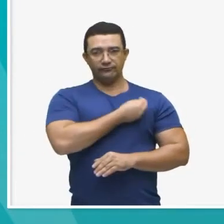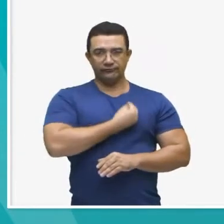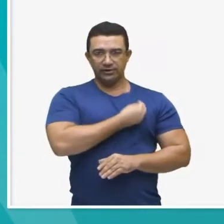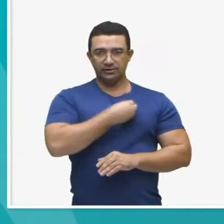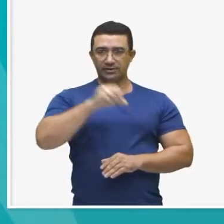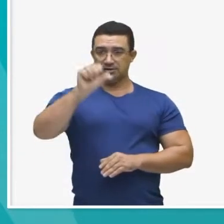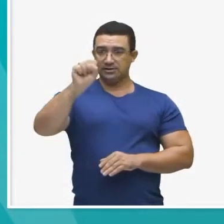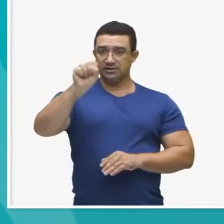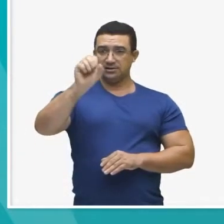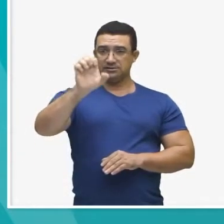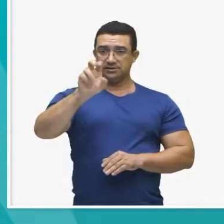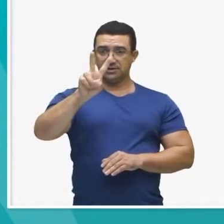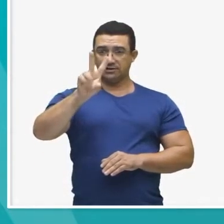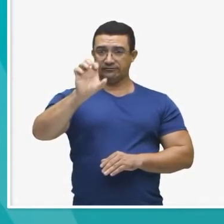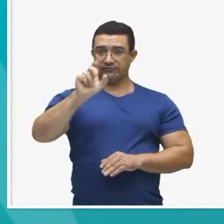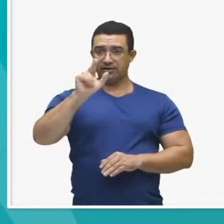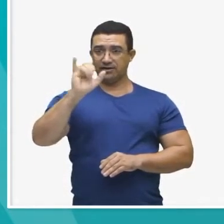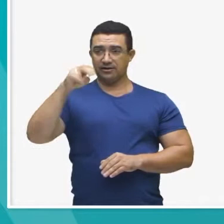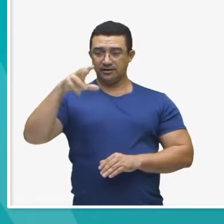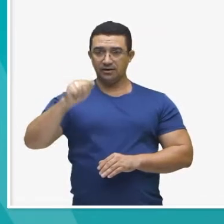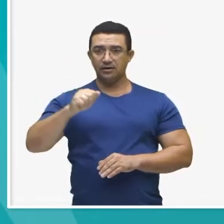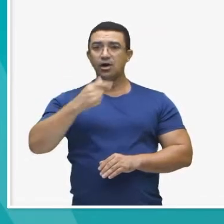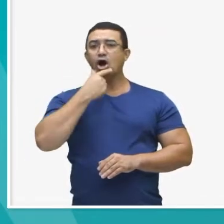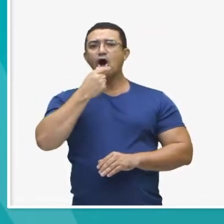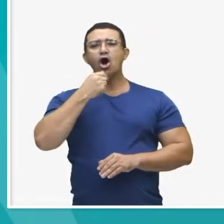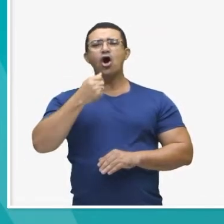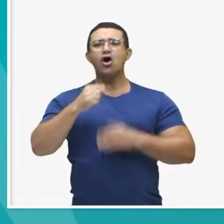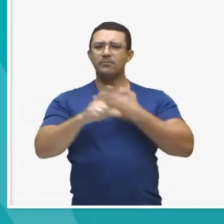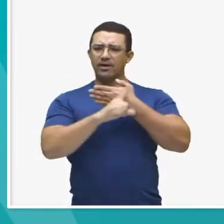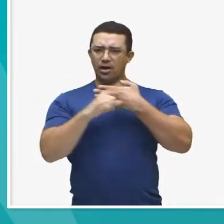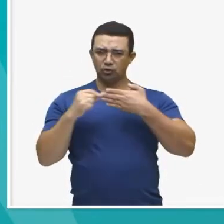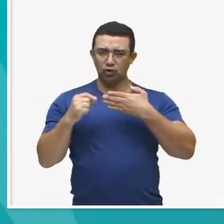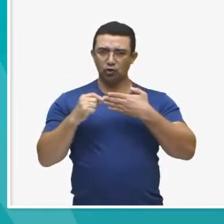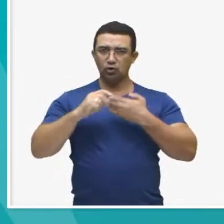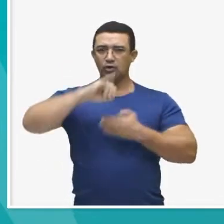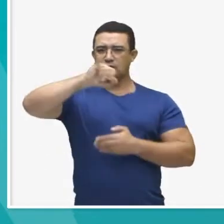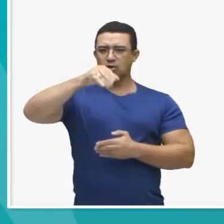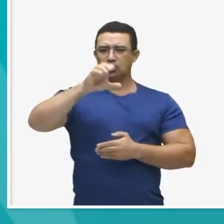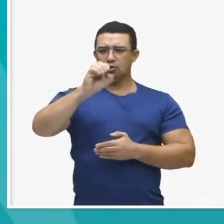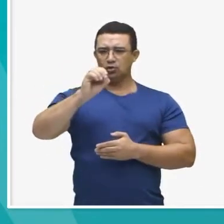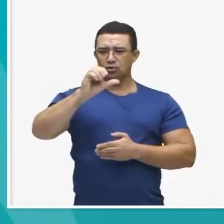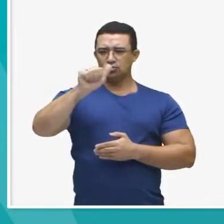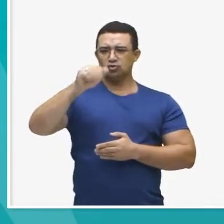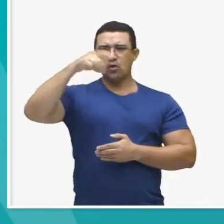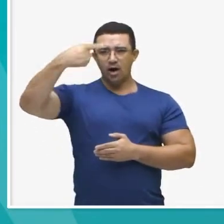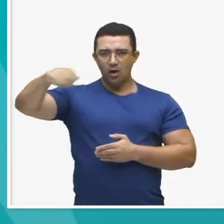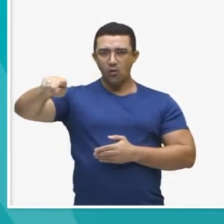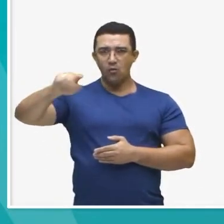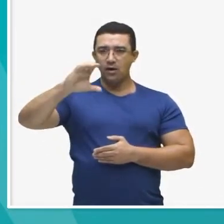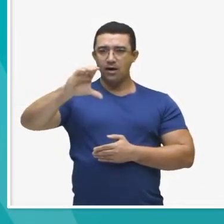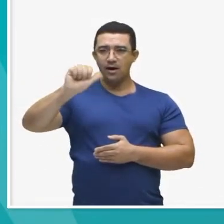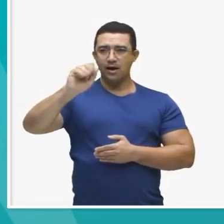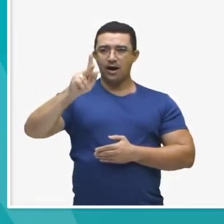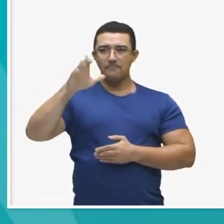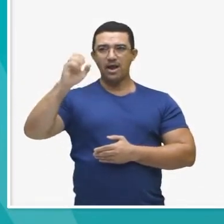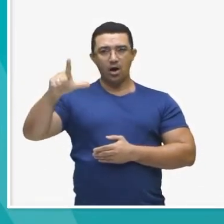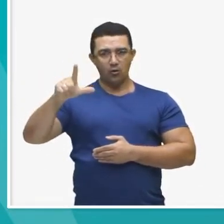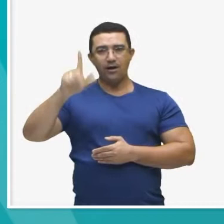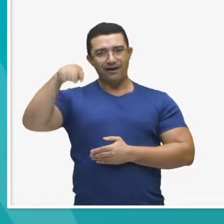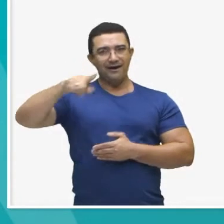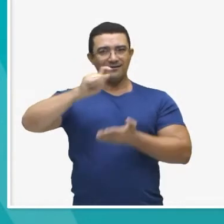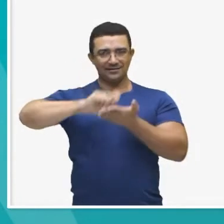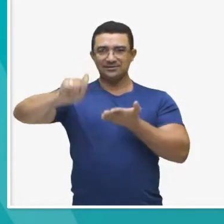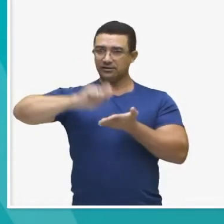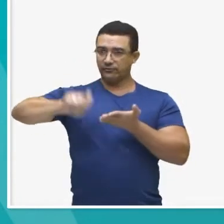foi escrito por João Cabral de Melo Neto, né? E ele é conhecido como o engenheiro das